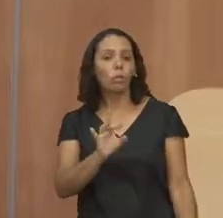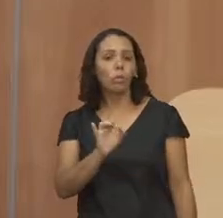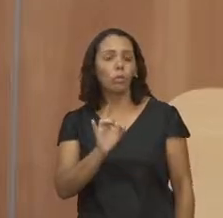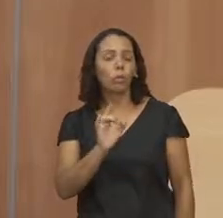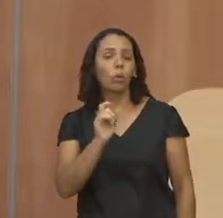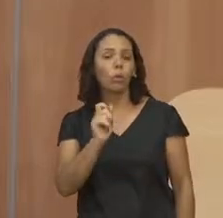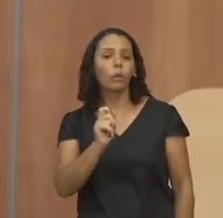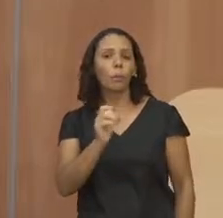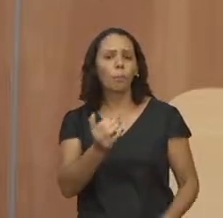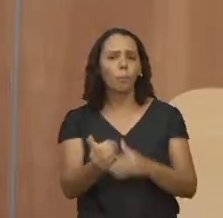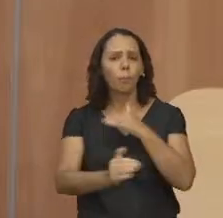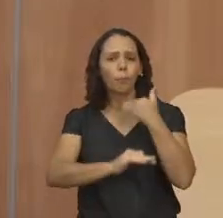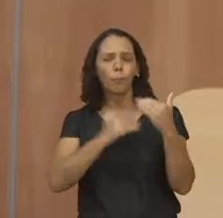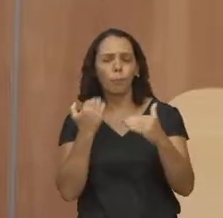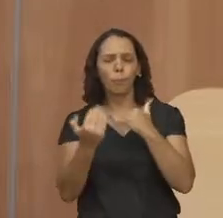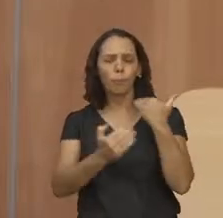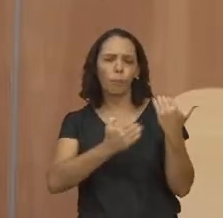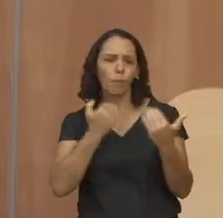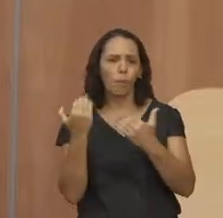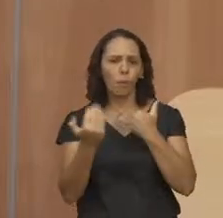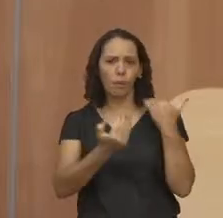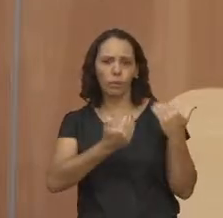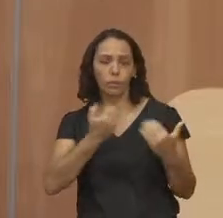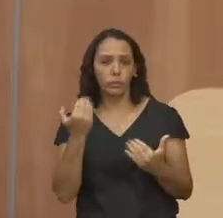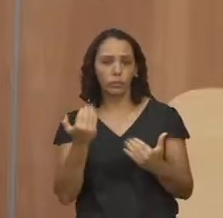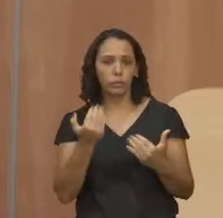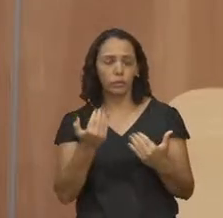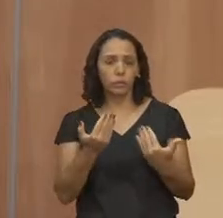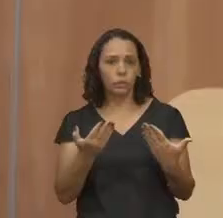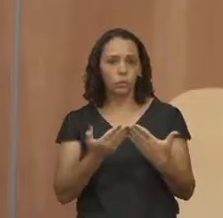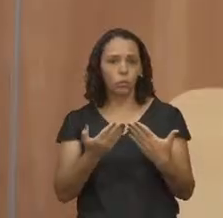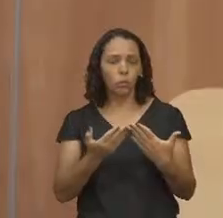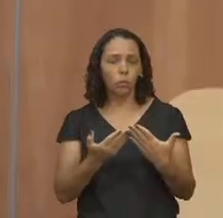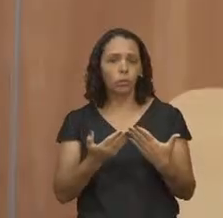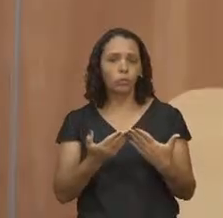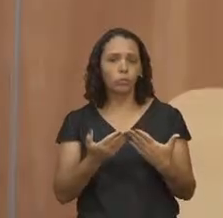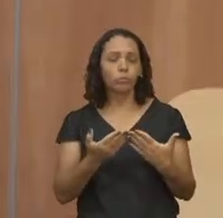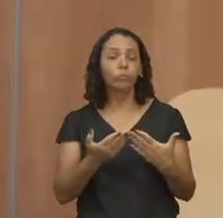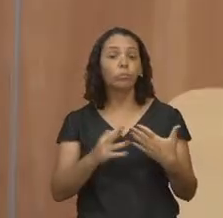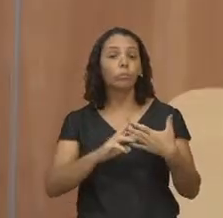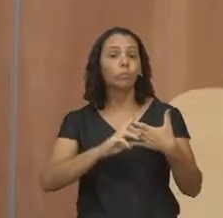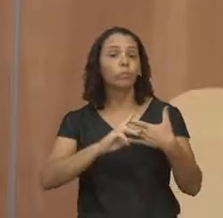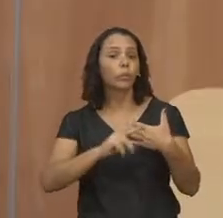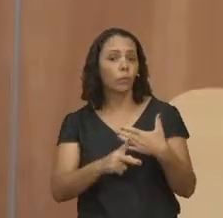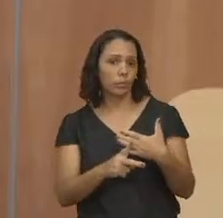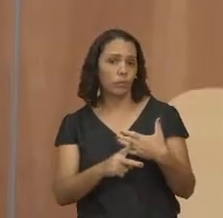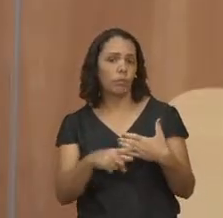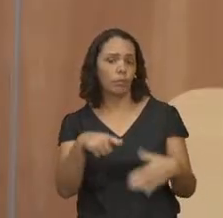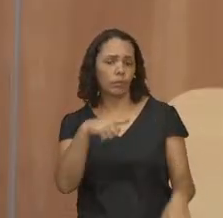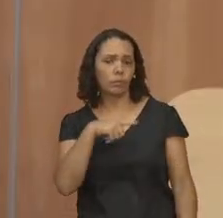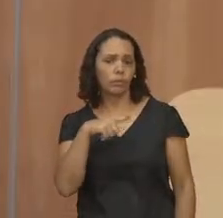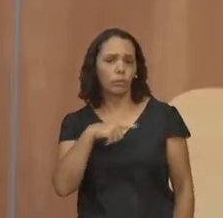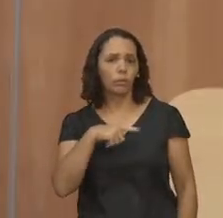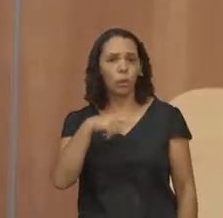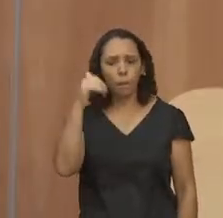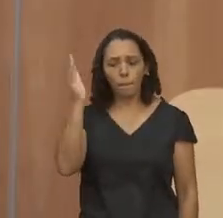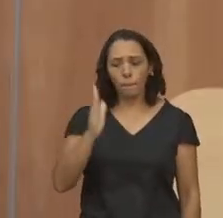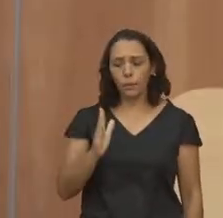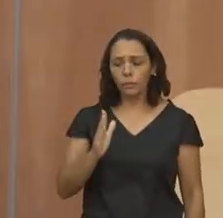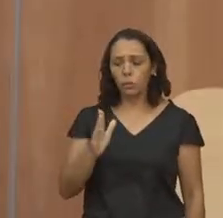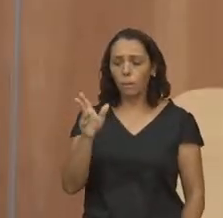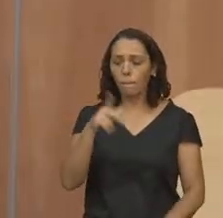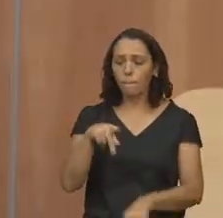essa guerra leva a um caos tão grande que está refletindo hoje no nosso país. O Brasil hoje, que é um país bom de se